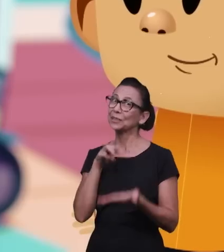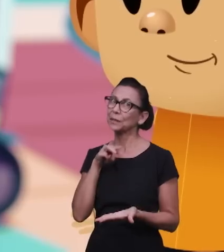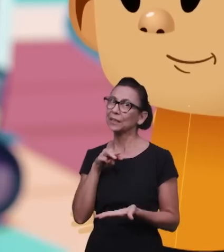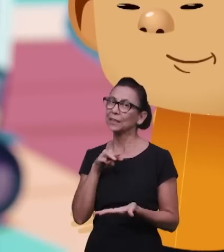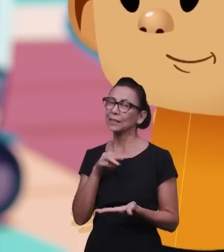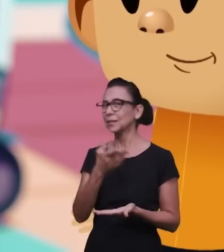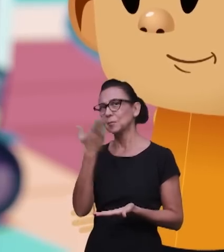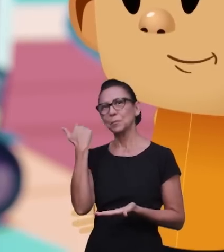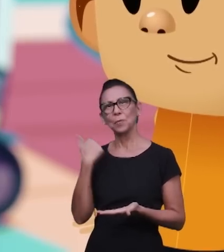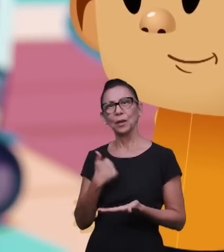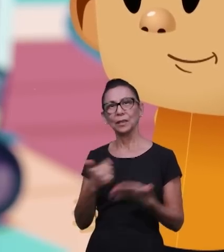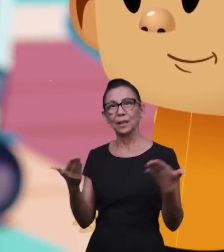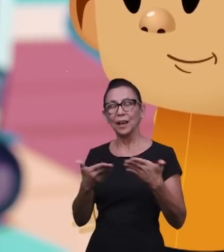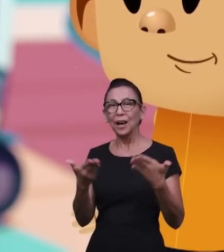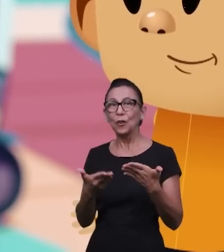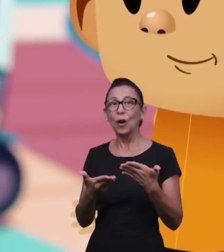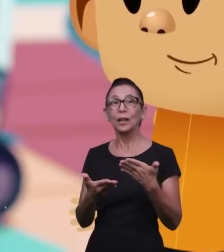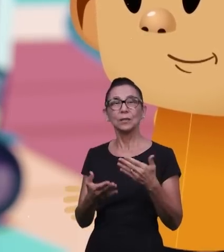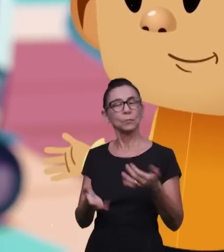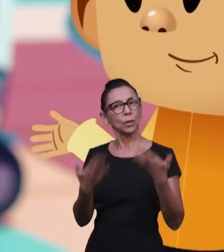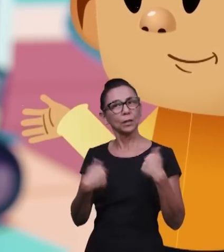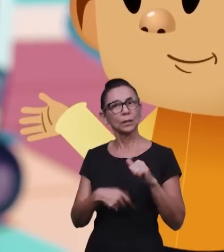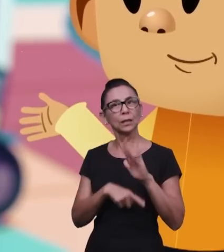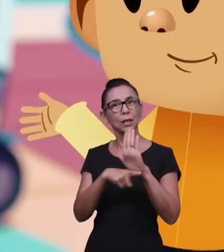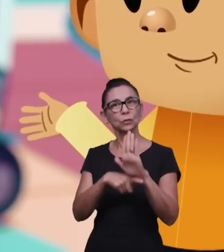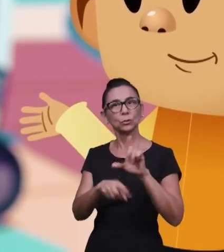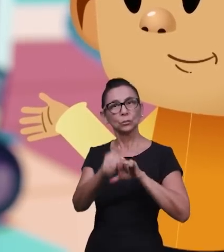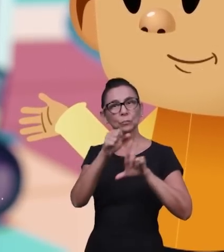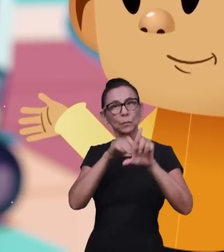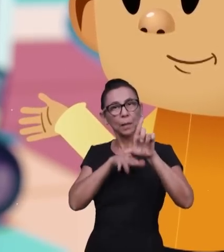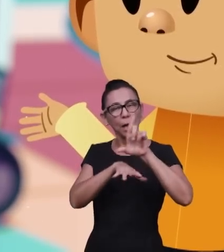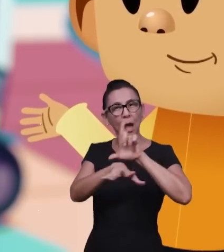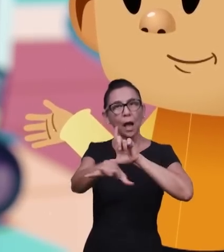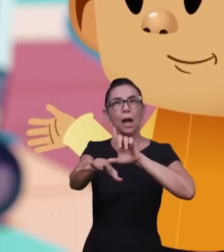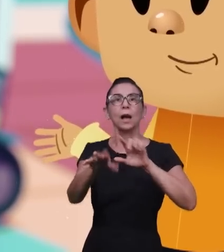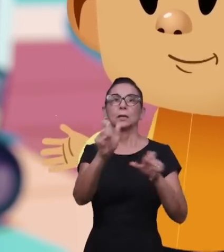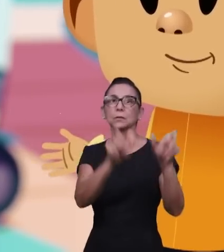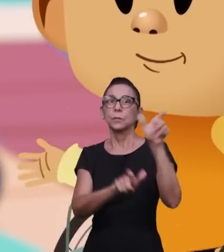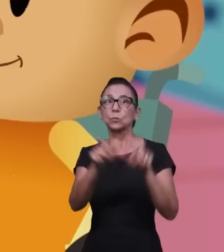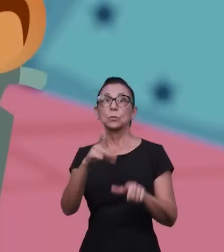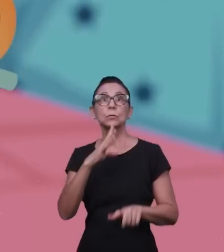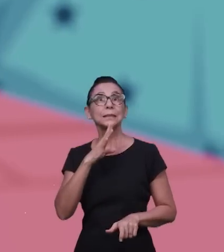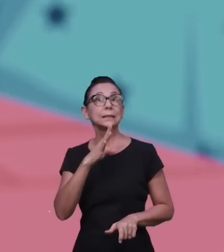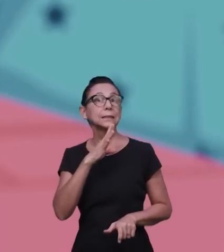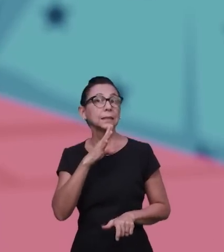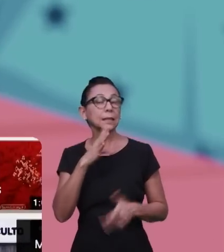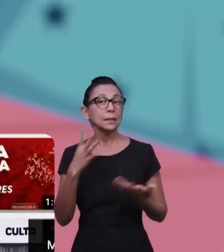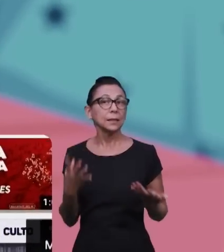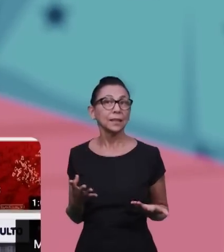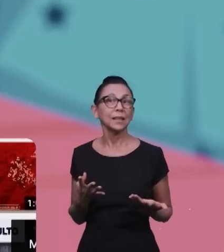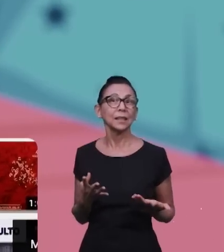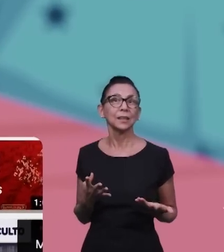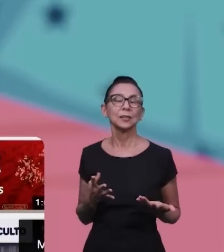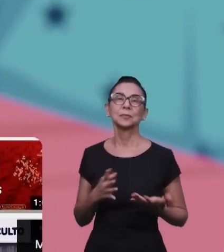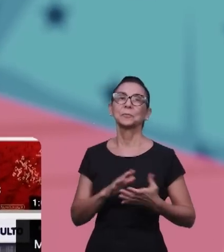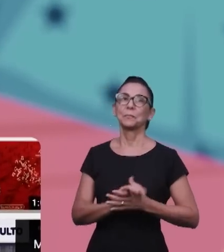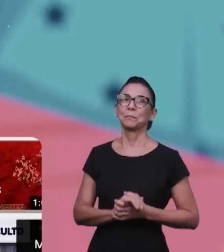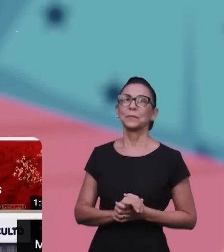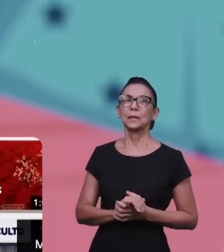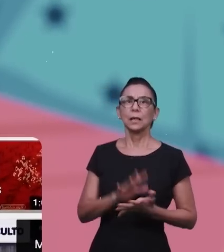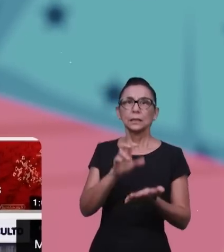707 3076. Que o Senhor nos abençoe. A paz do Senhor a todos. Encerrado o nosso culto.